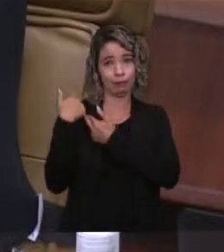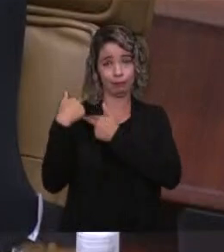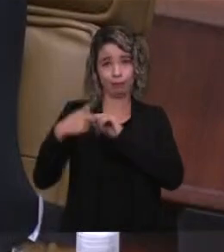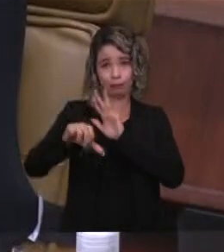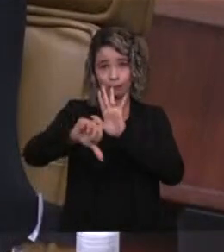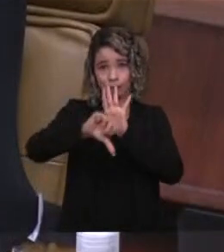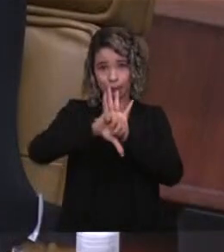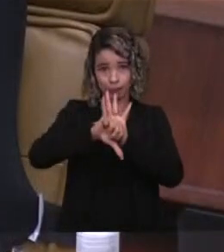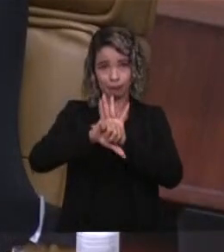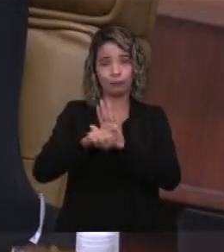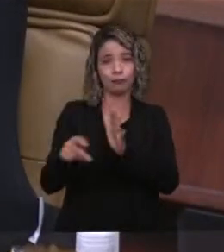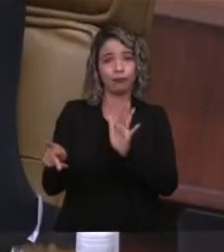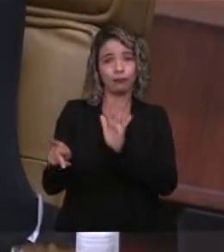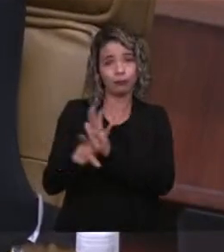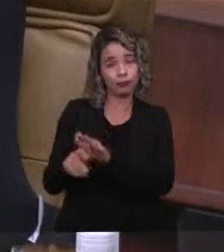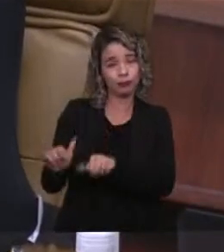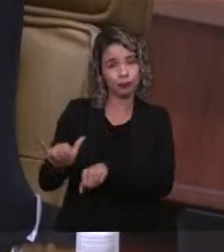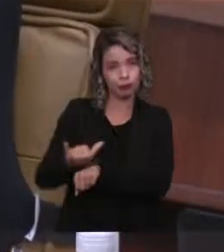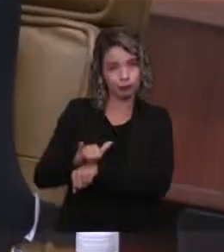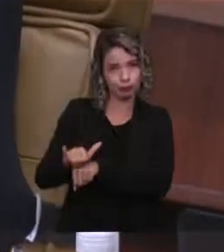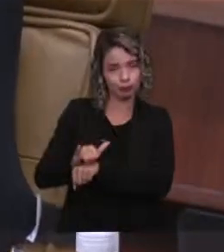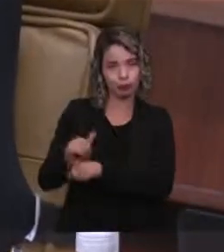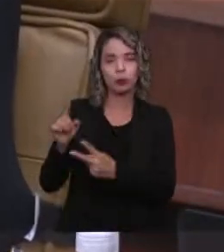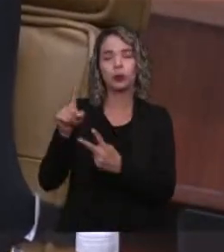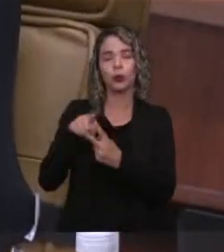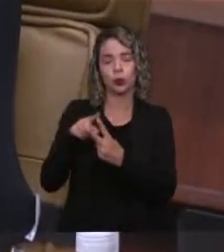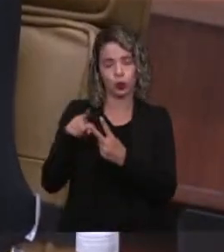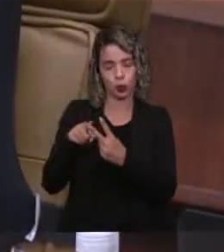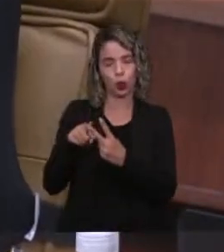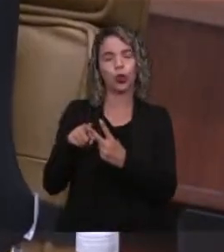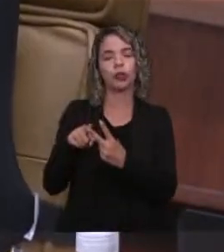criminal por lavagem de dinheiro, em relação a esses dois